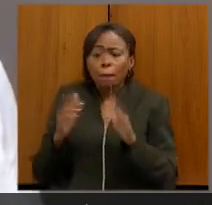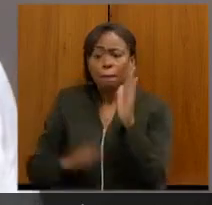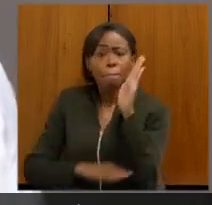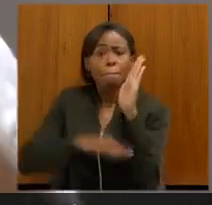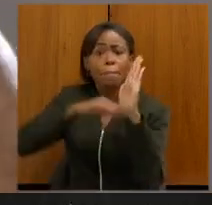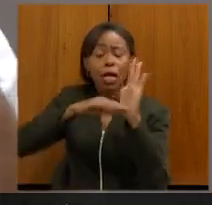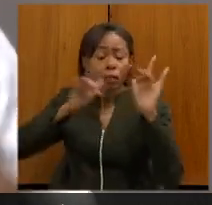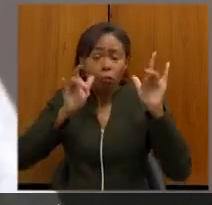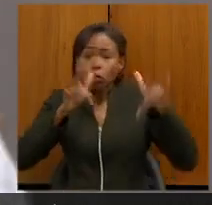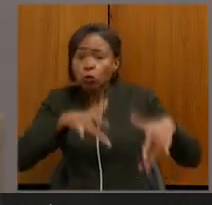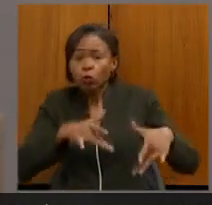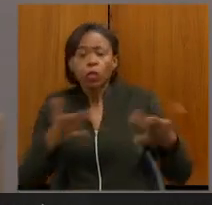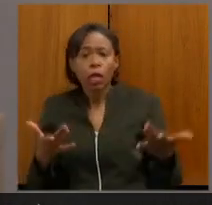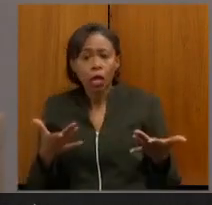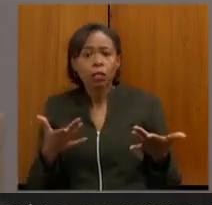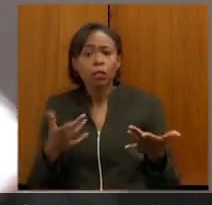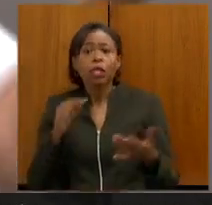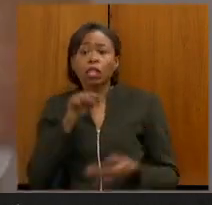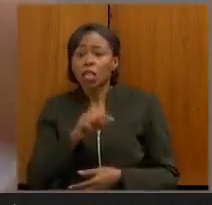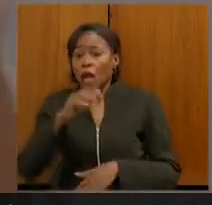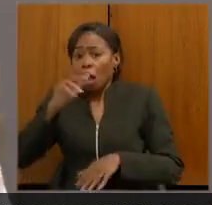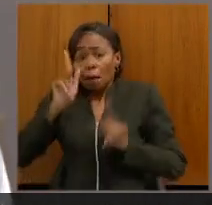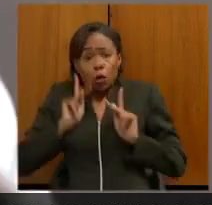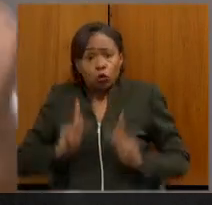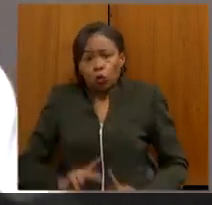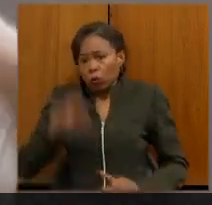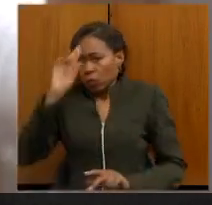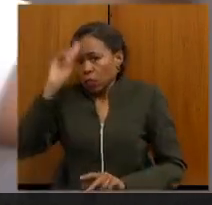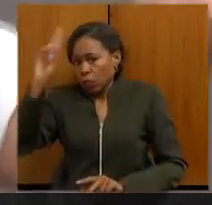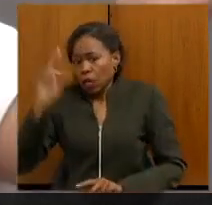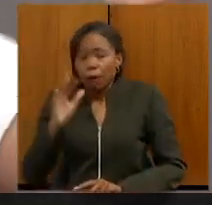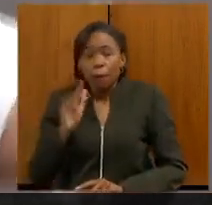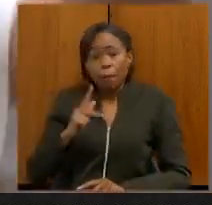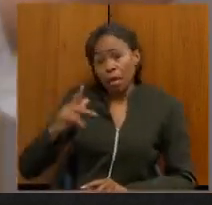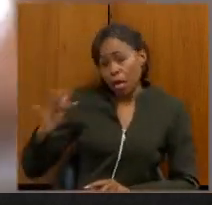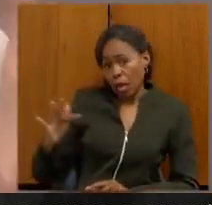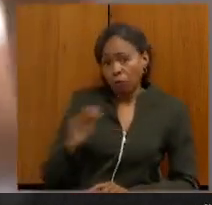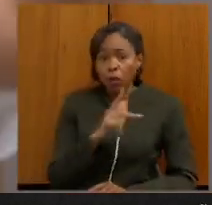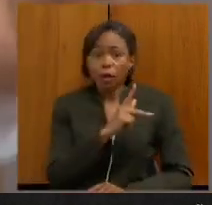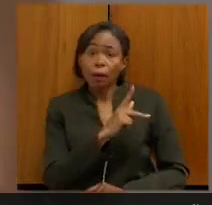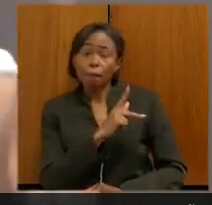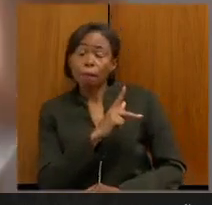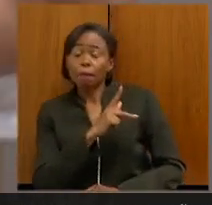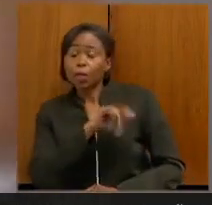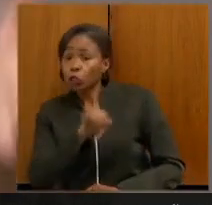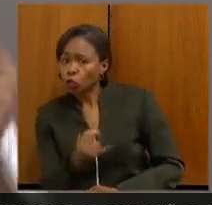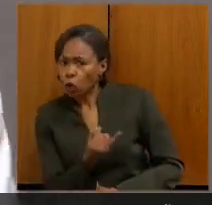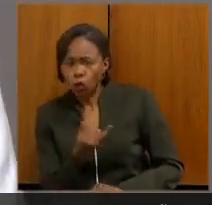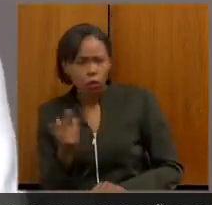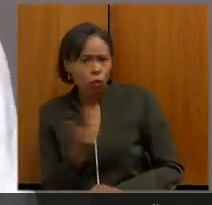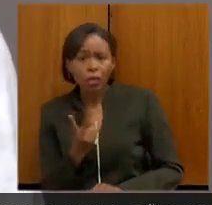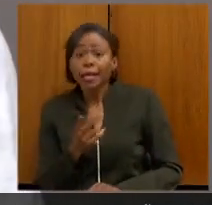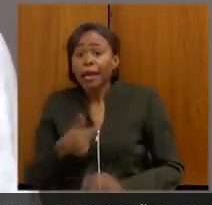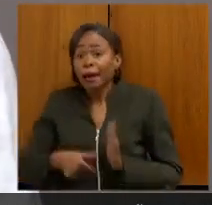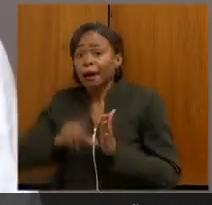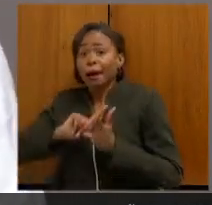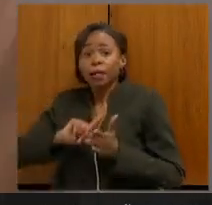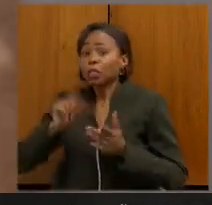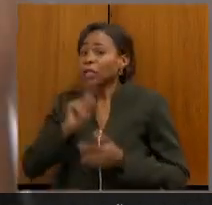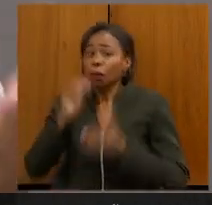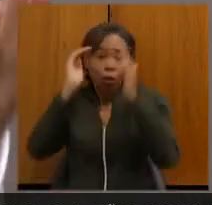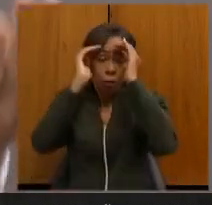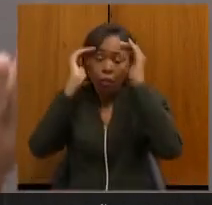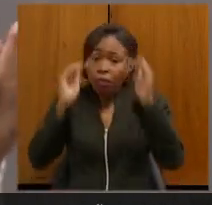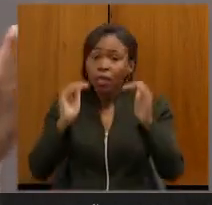onde os pretensos proprietários sejam pessoas físicas ou empresas não estavam cumprindo a função social